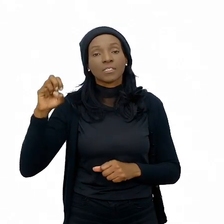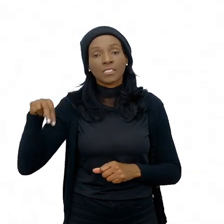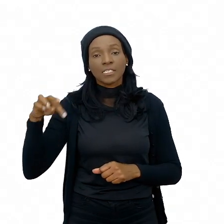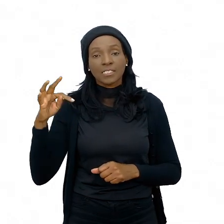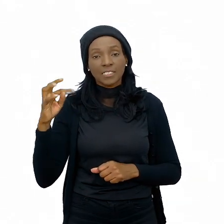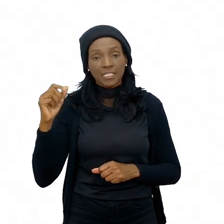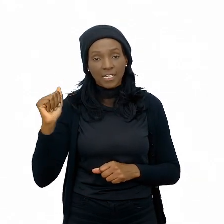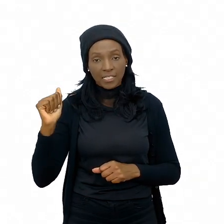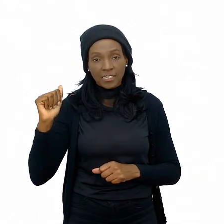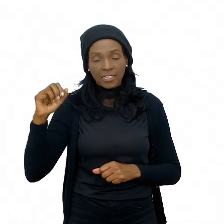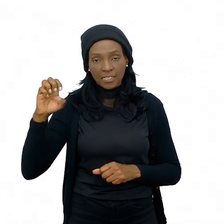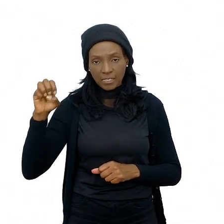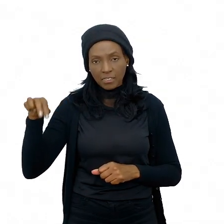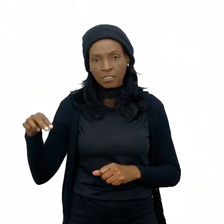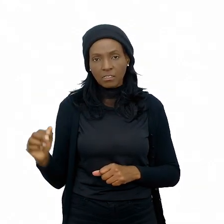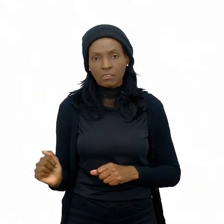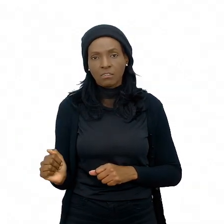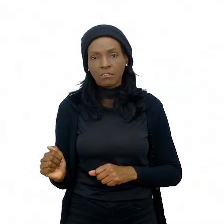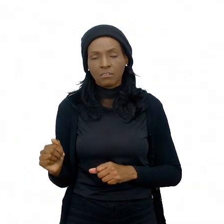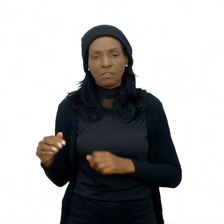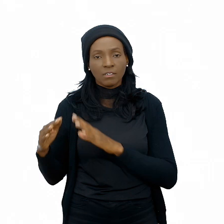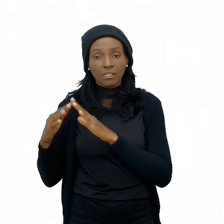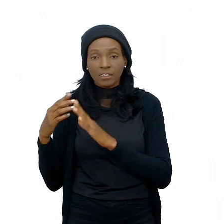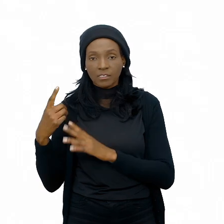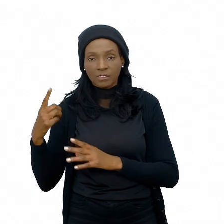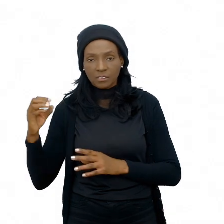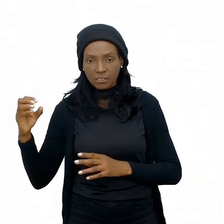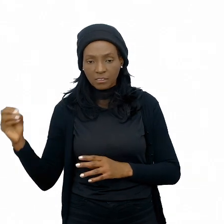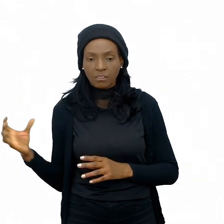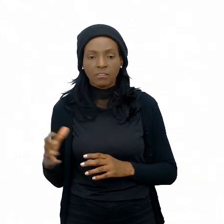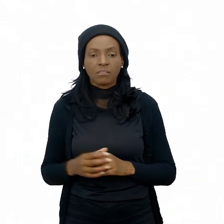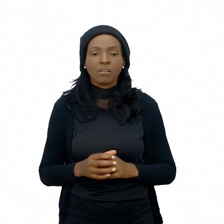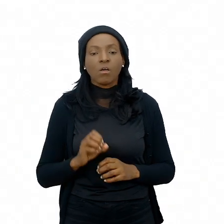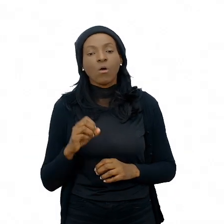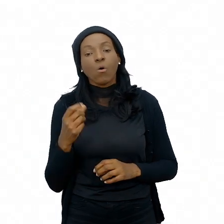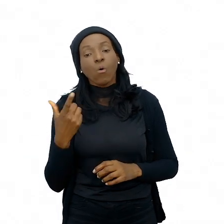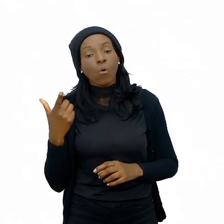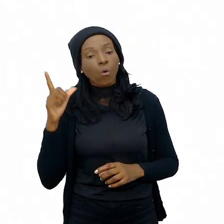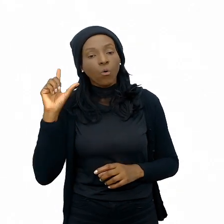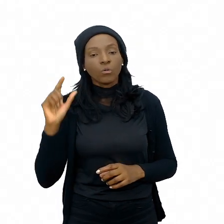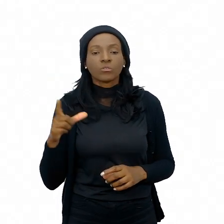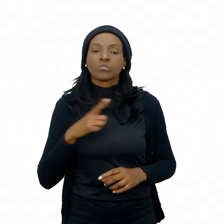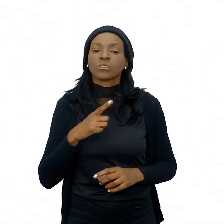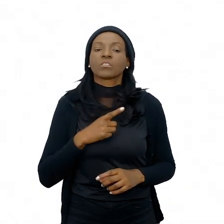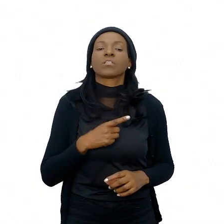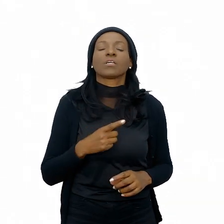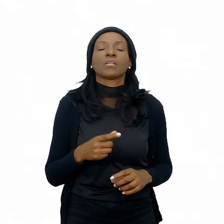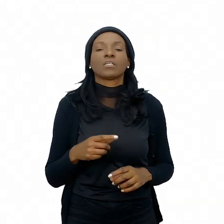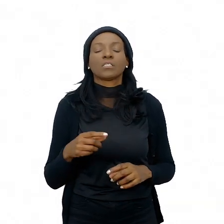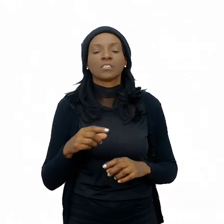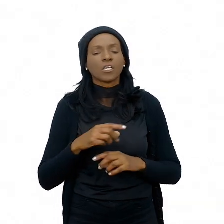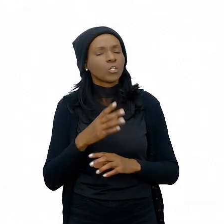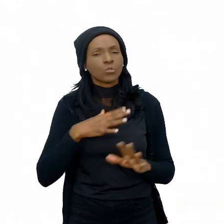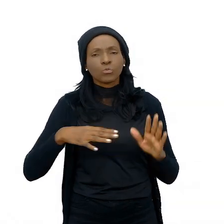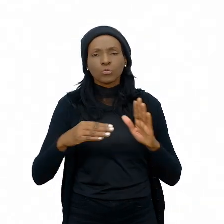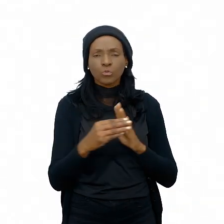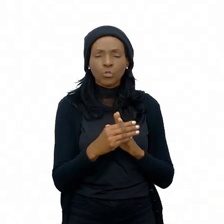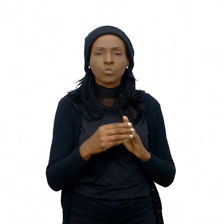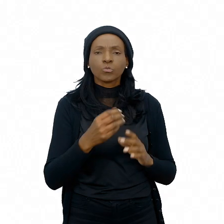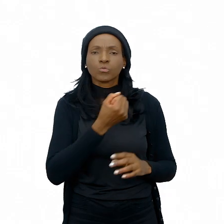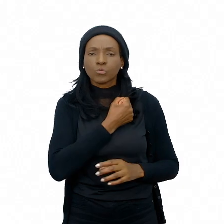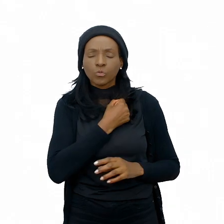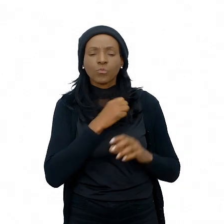Outra característica, tem princípio aditivo. Todo número pode ser composto por